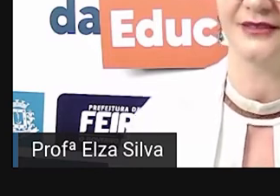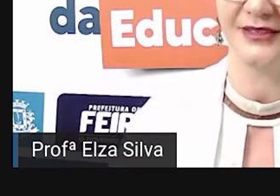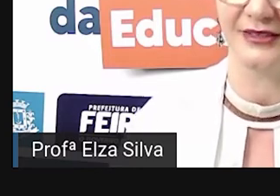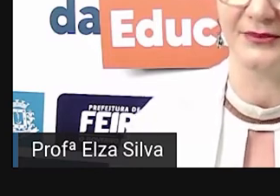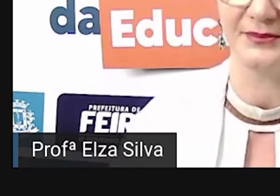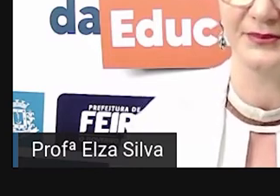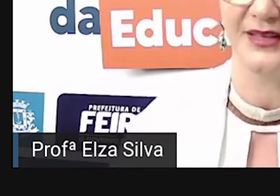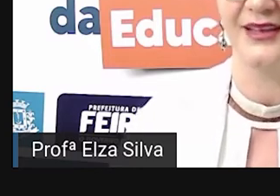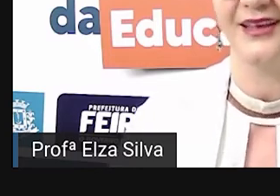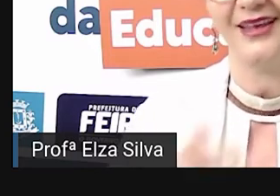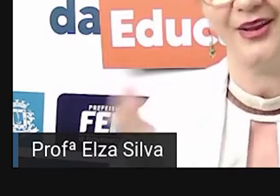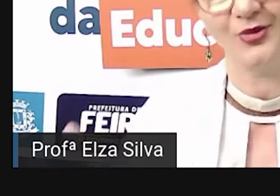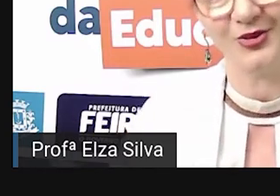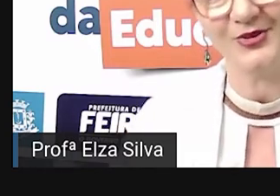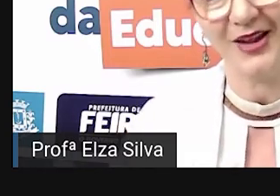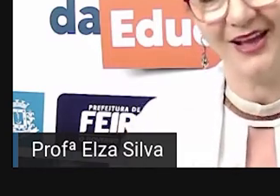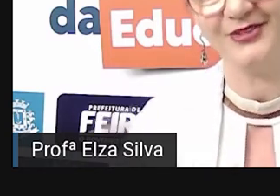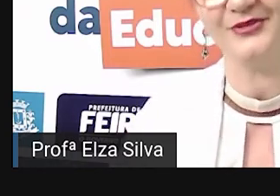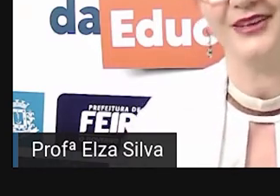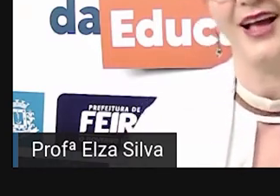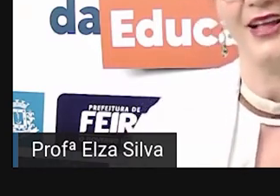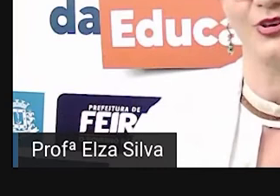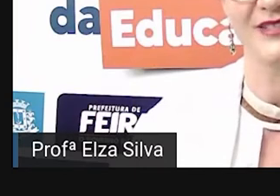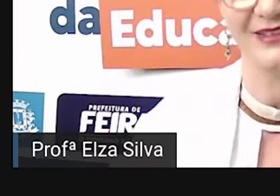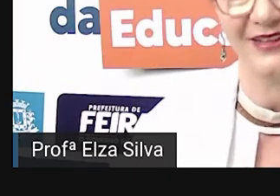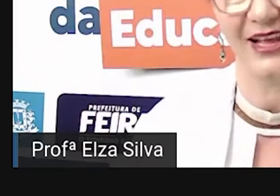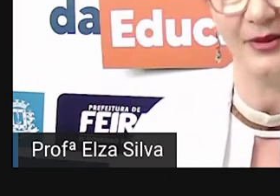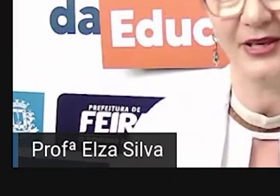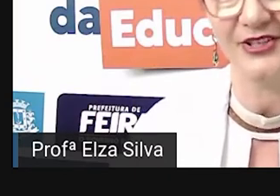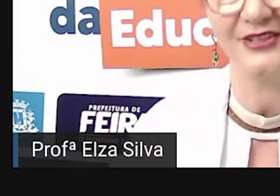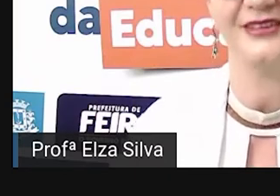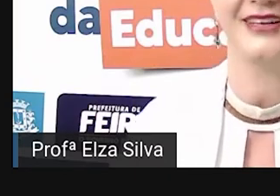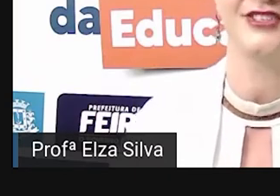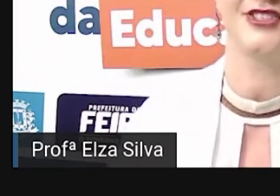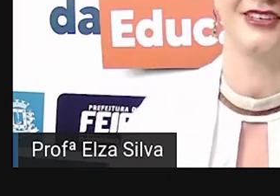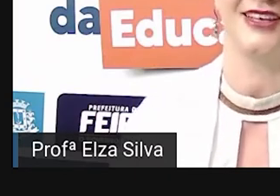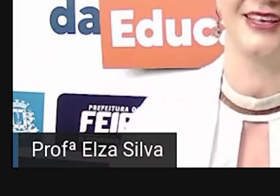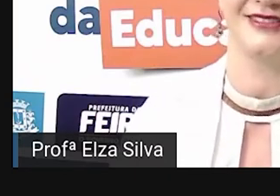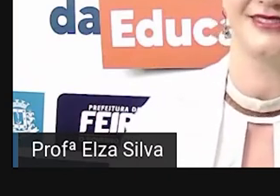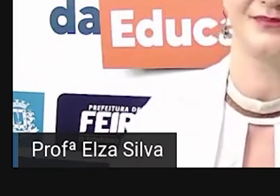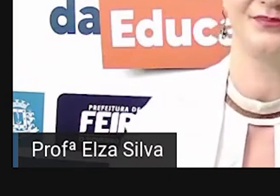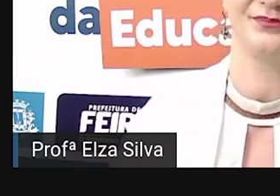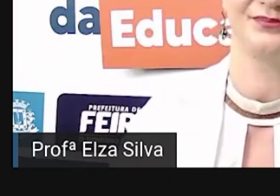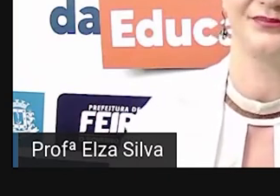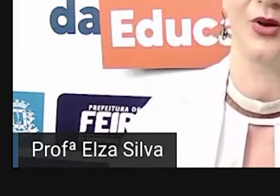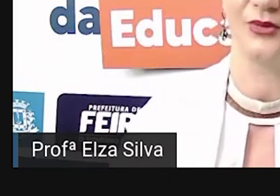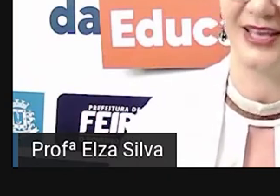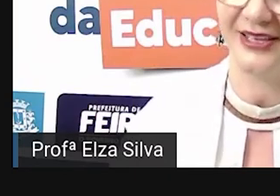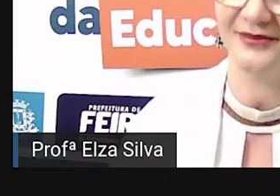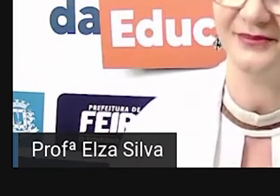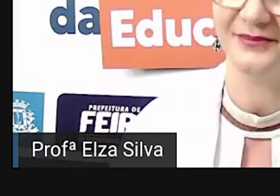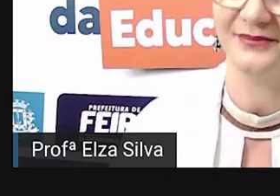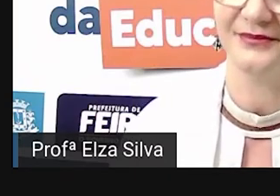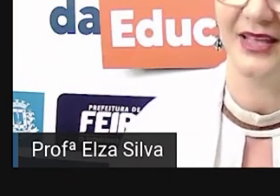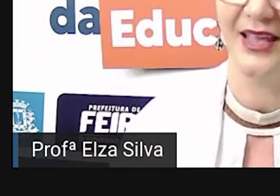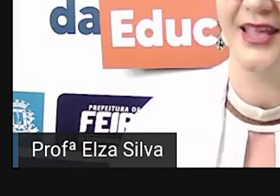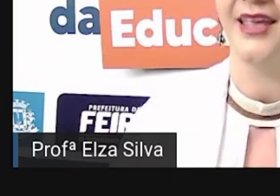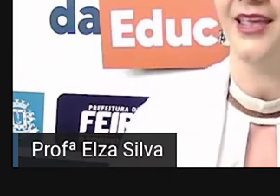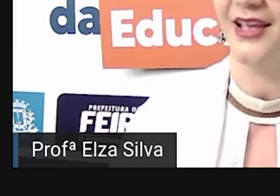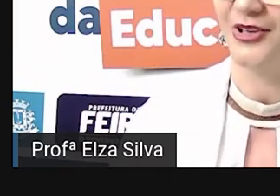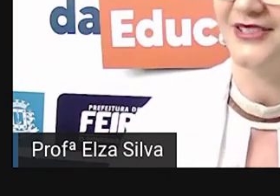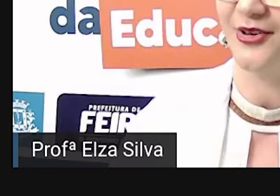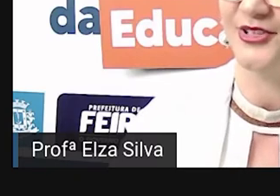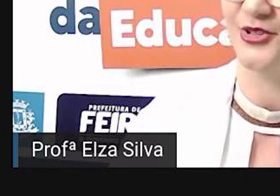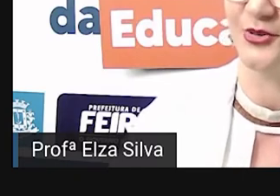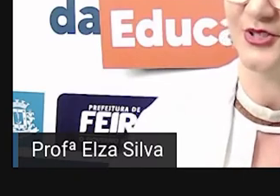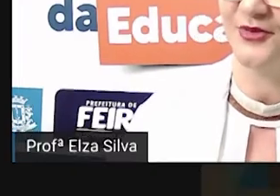de Santana. E ao nosso lado, a nossa intérprete, Cristiane Reis. Ok? E